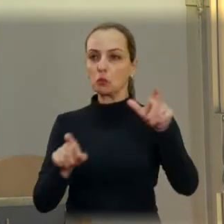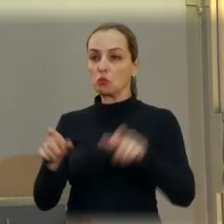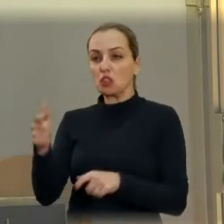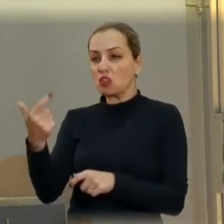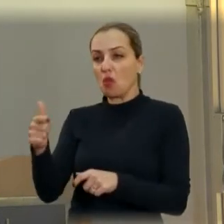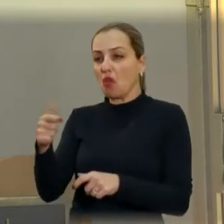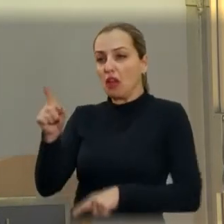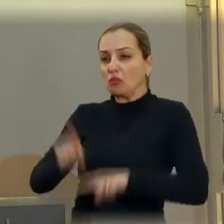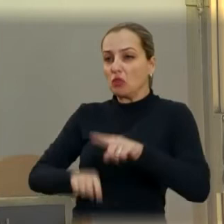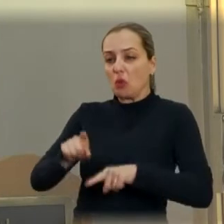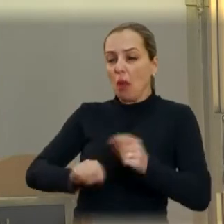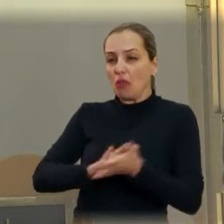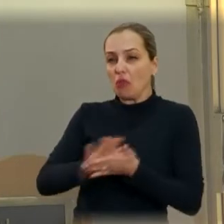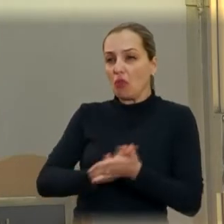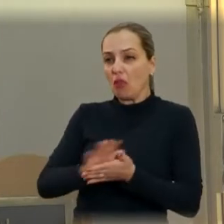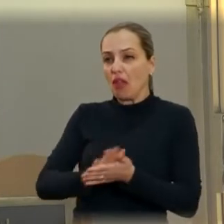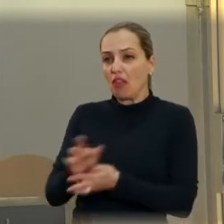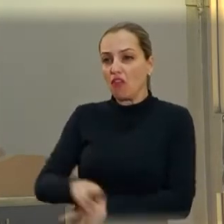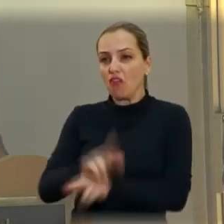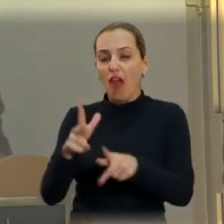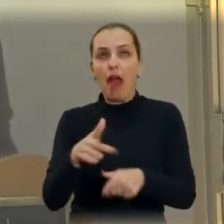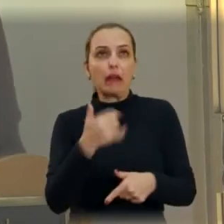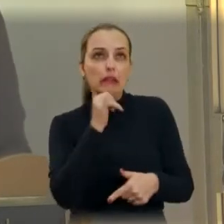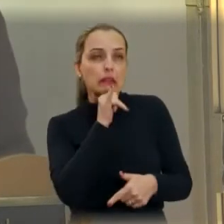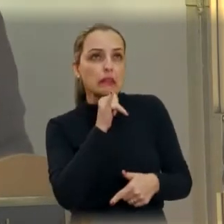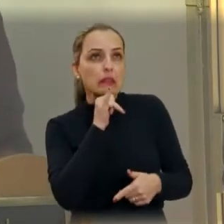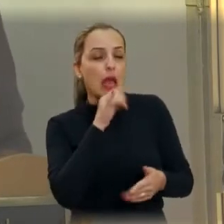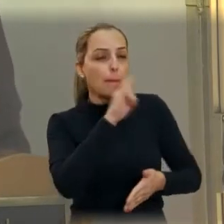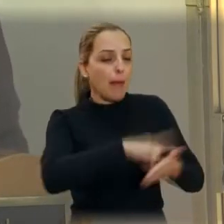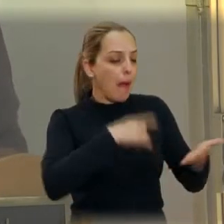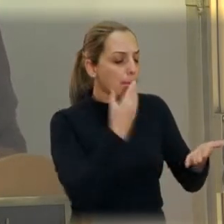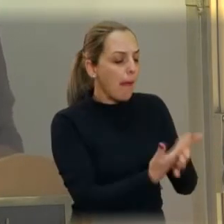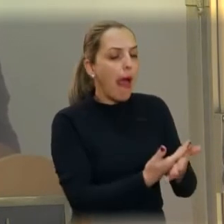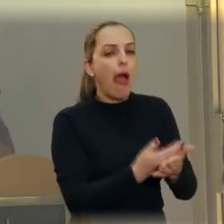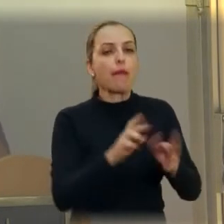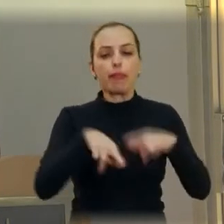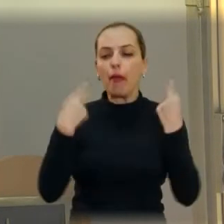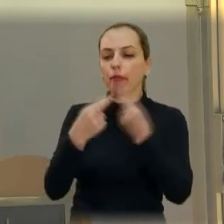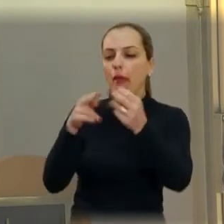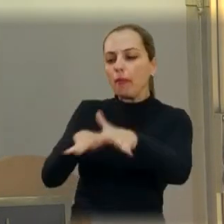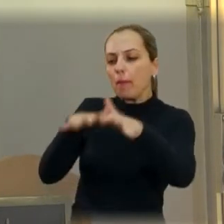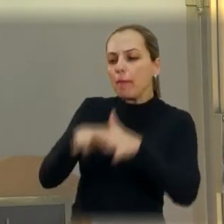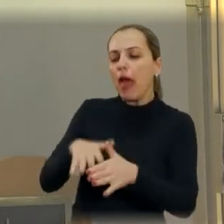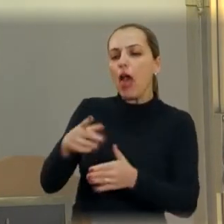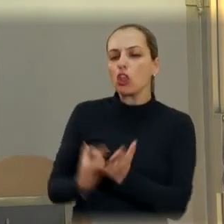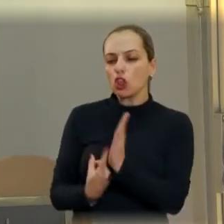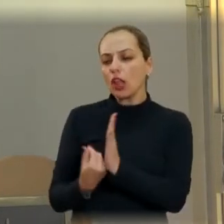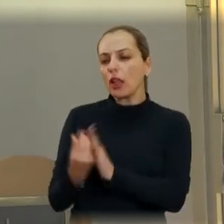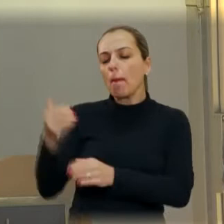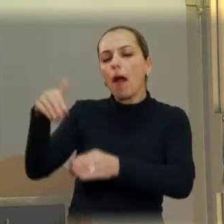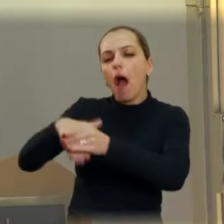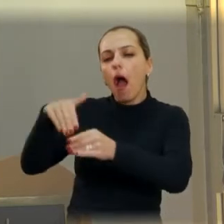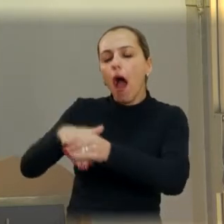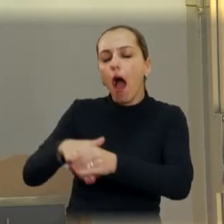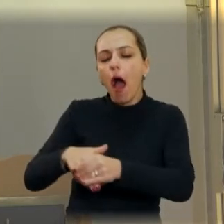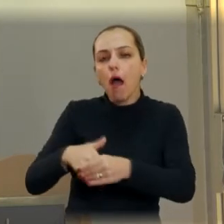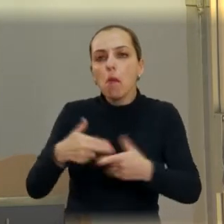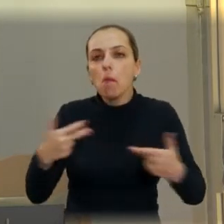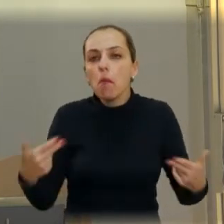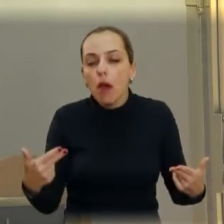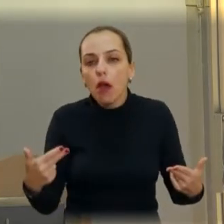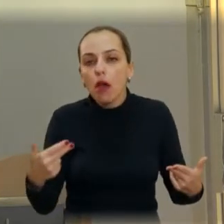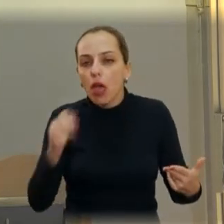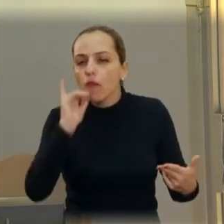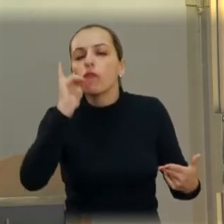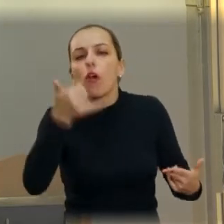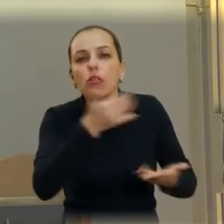de instrumento que nós temos. Requerimento, audiência pública, votar orçamento. E eu vou dizer